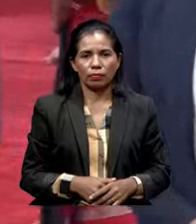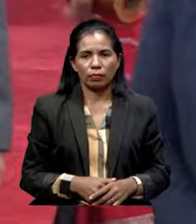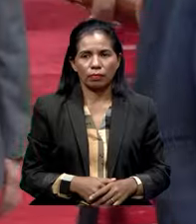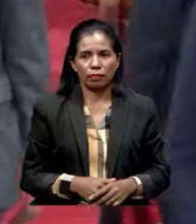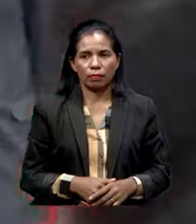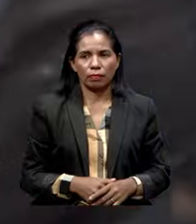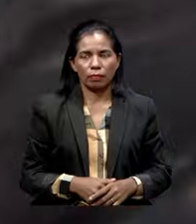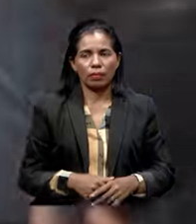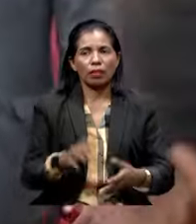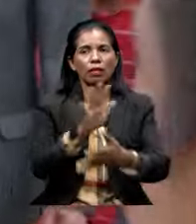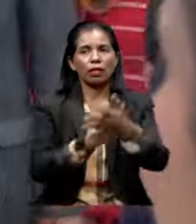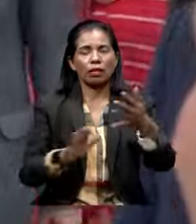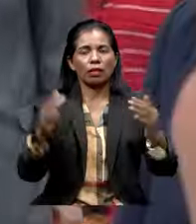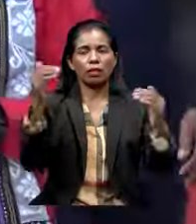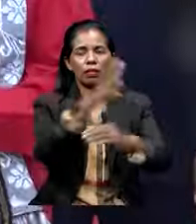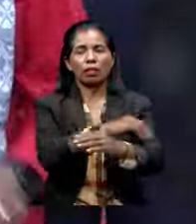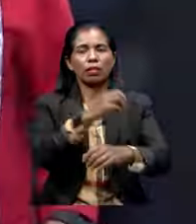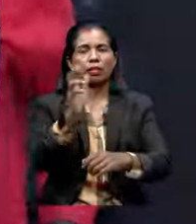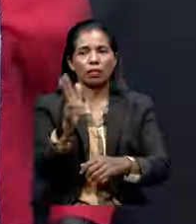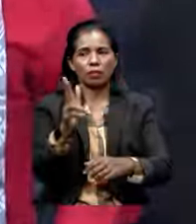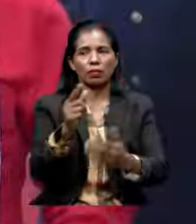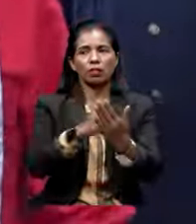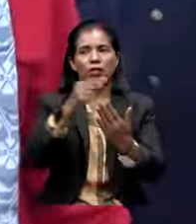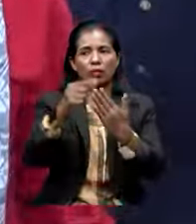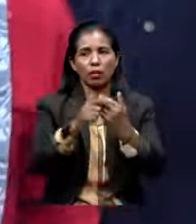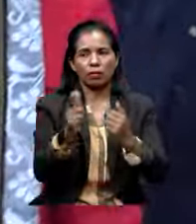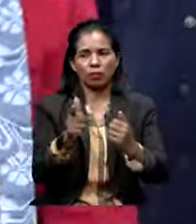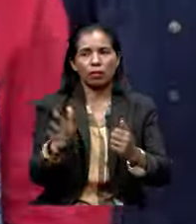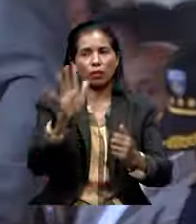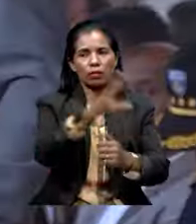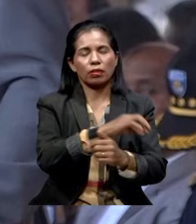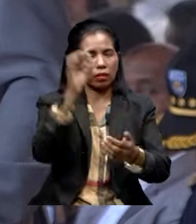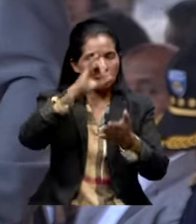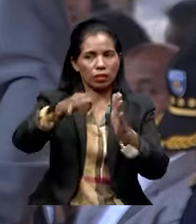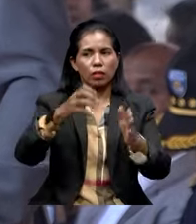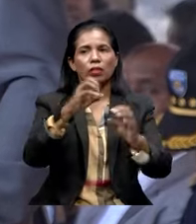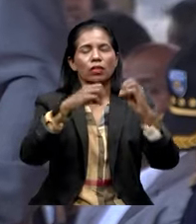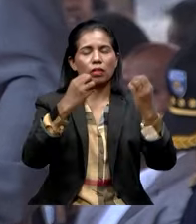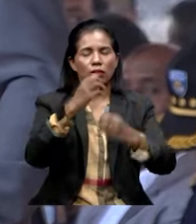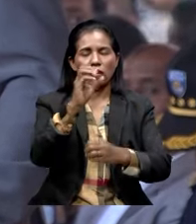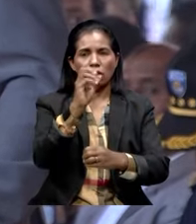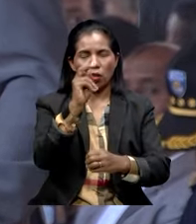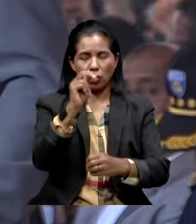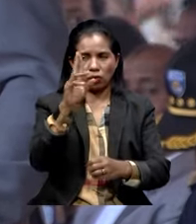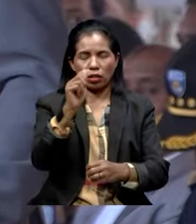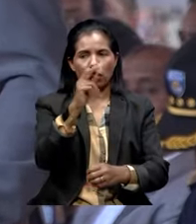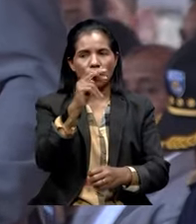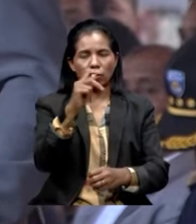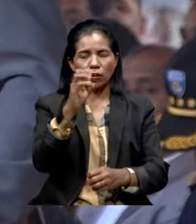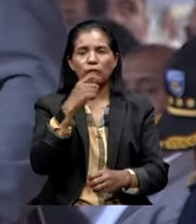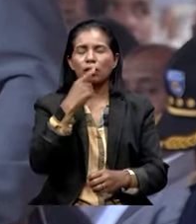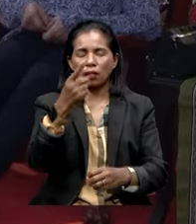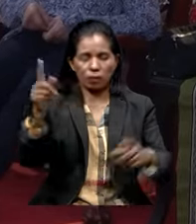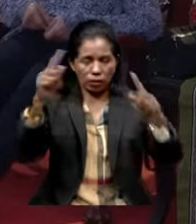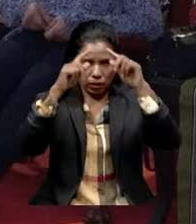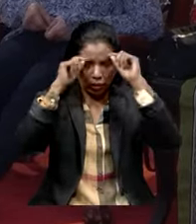E a âmbito de celebração consulta popular 30 de agosto, Badala Ruanul Recen Lima, secretário-geral da Organização Nações Unidas, António Guterres, afirma que